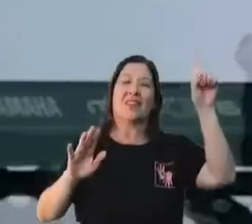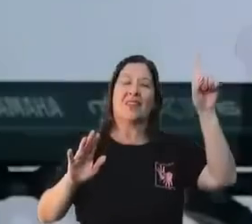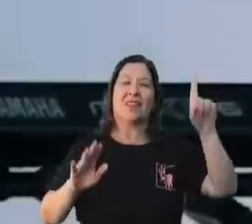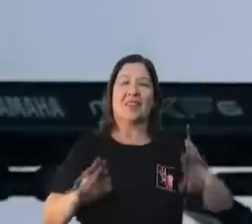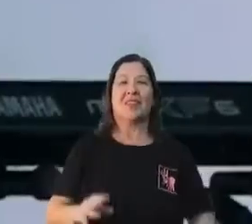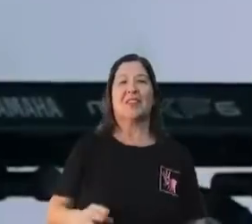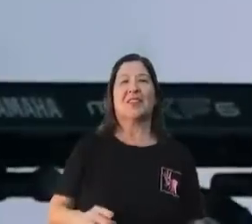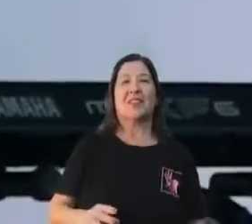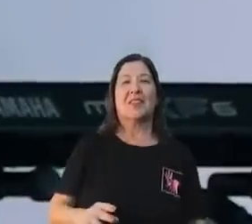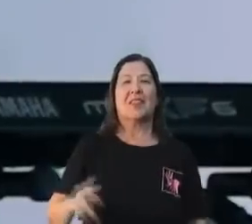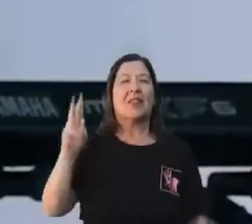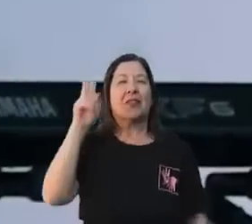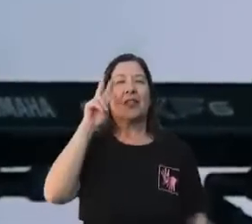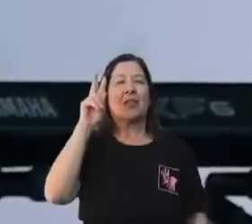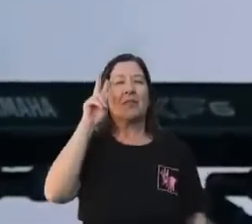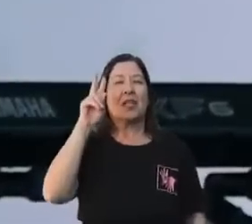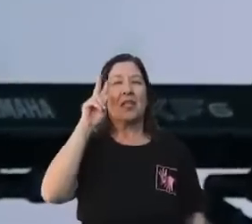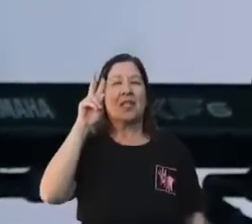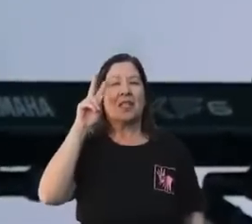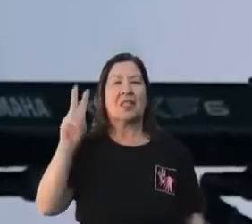de David Livingstone.